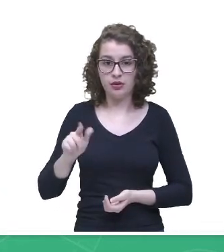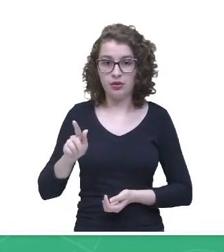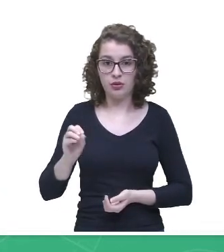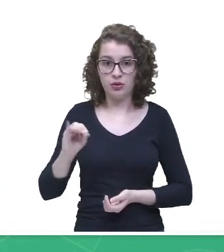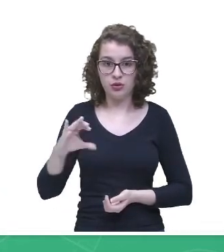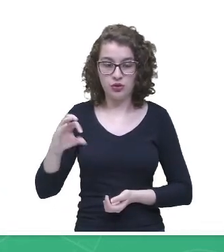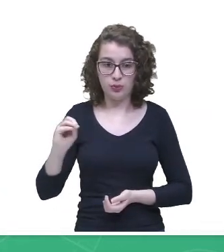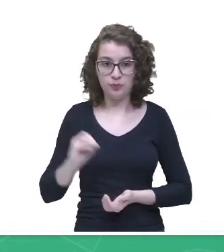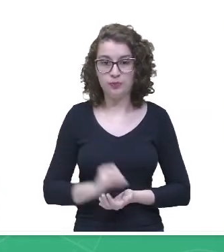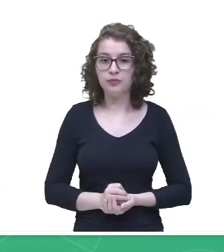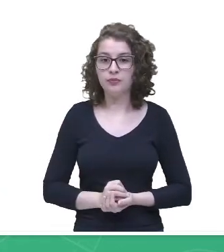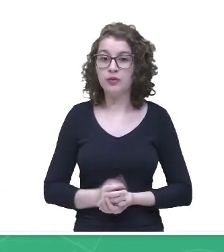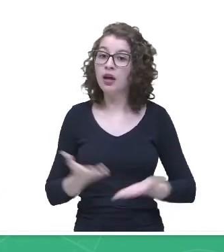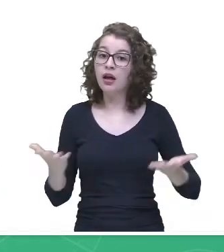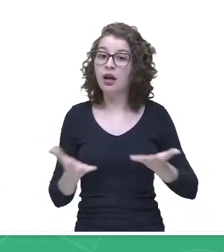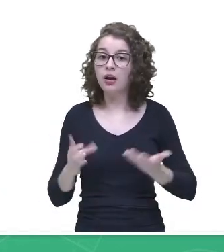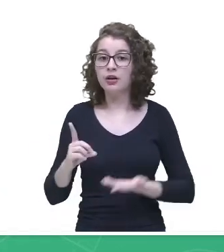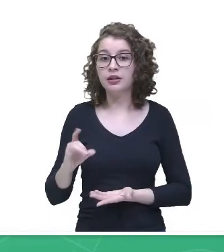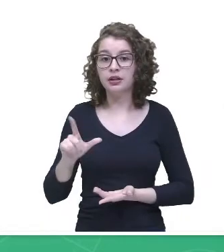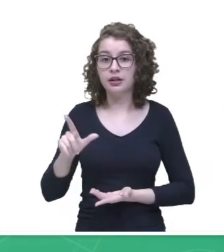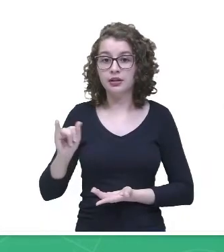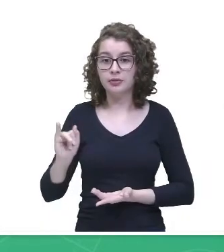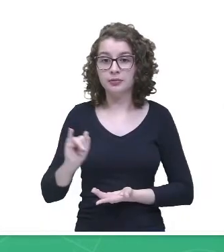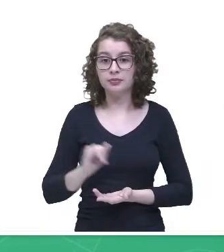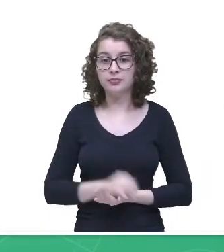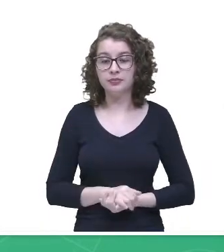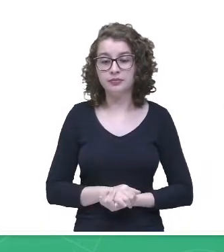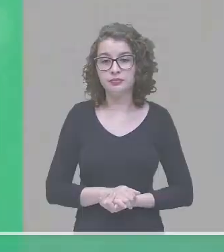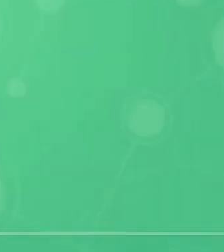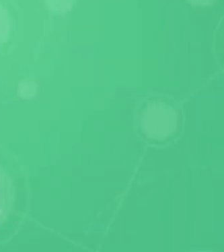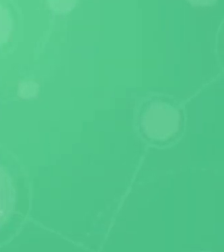nós vamos então para a nossa dinâmica local interativa.